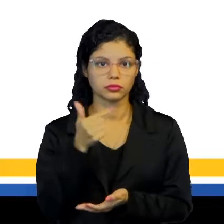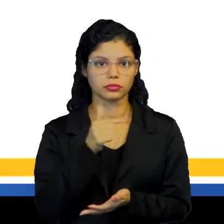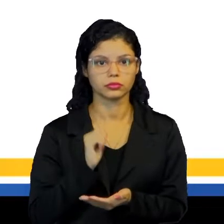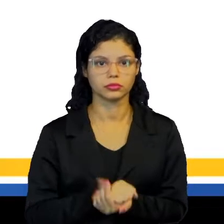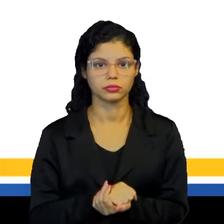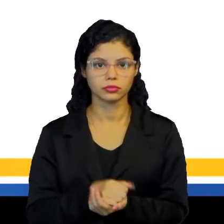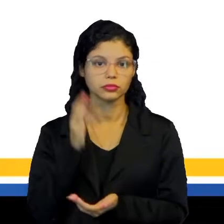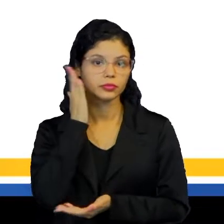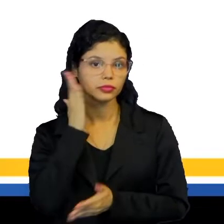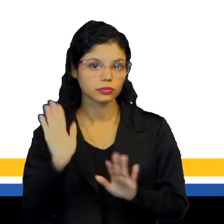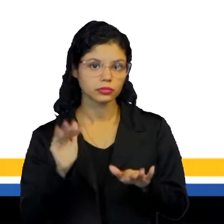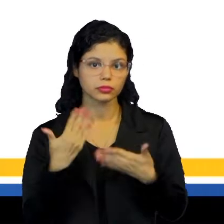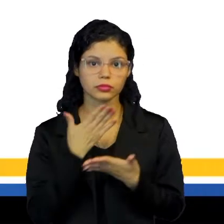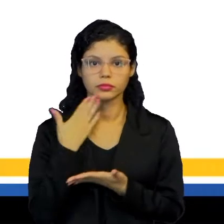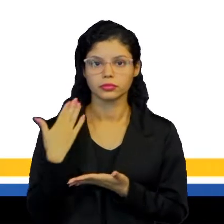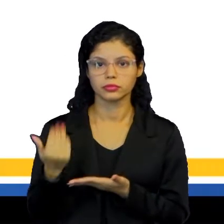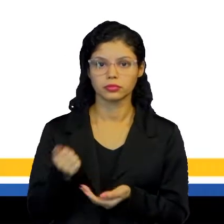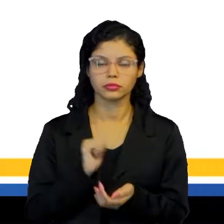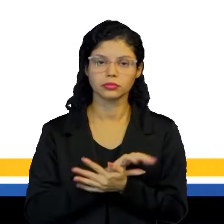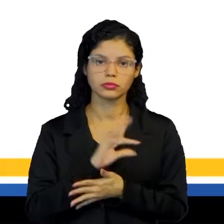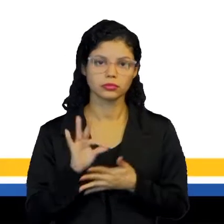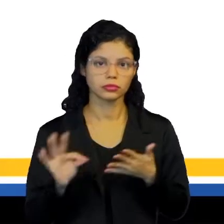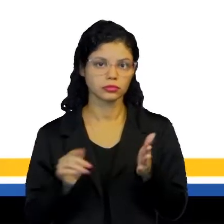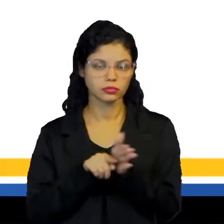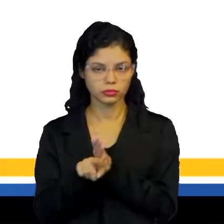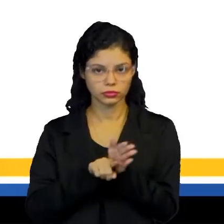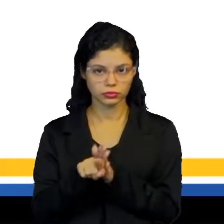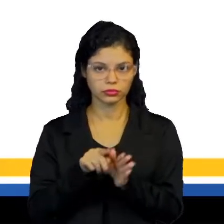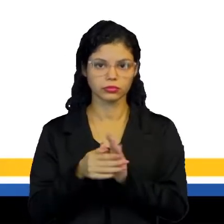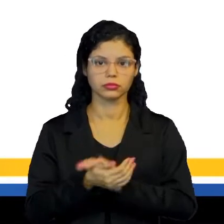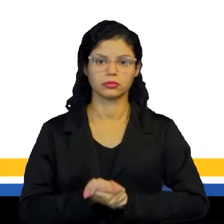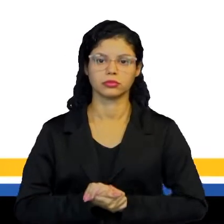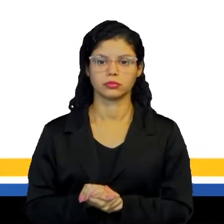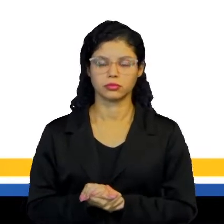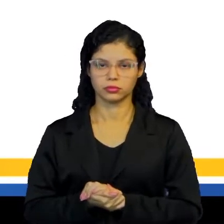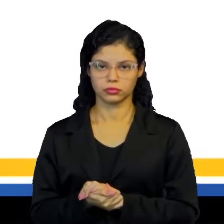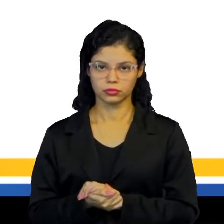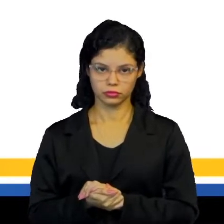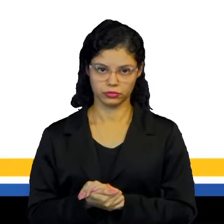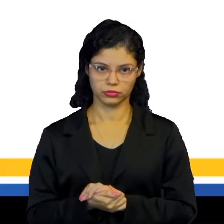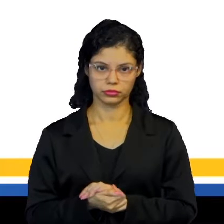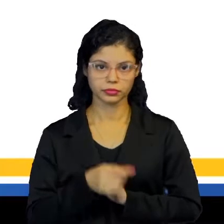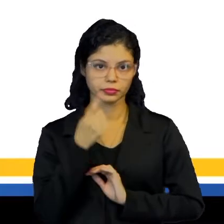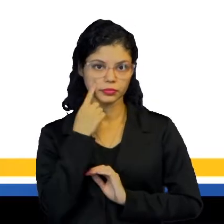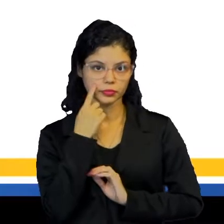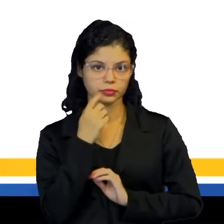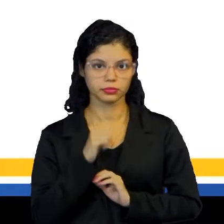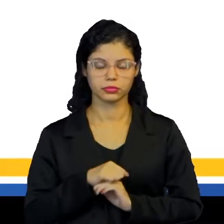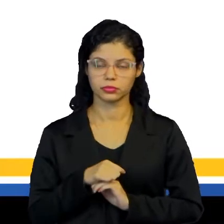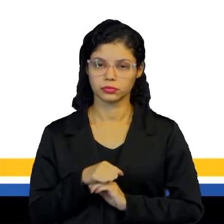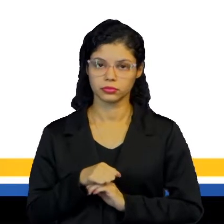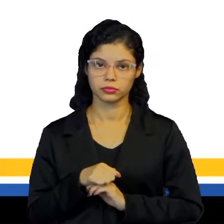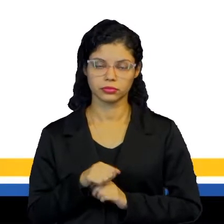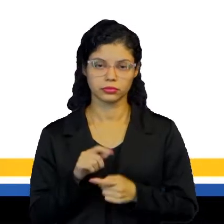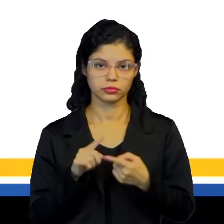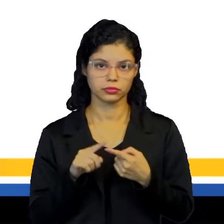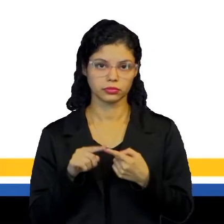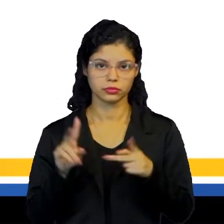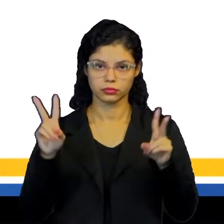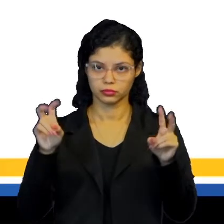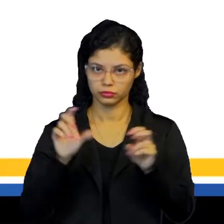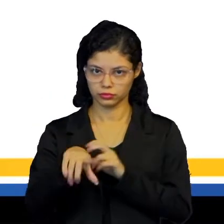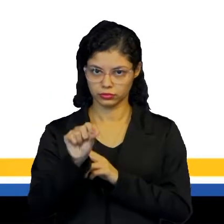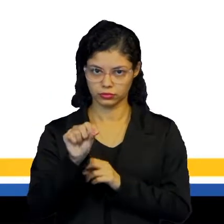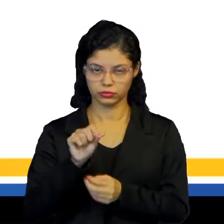Segundo, entenda qual o melhor tipo de pesquisa. Então, olha aí, nós já temos o primeiro, defina